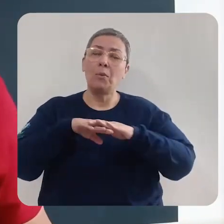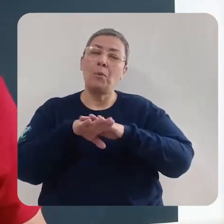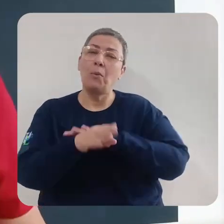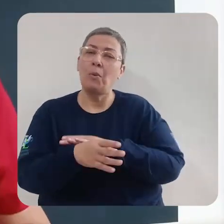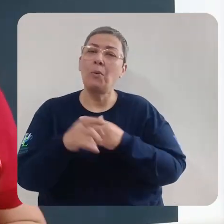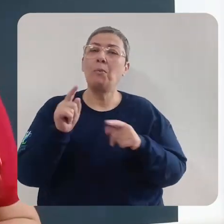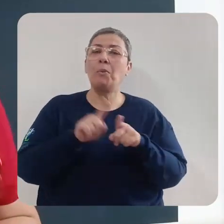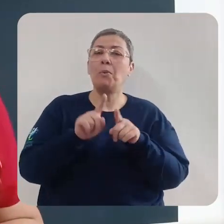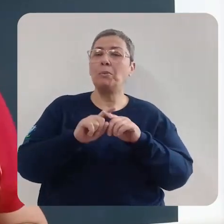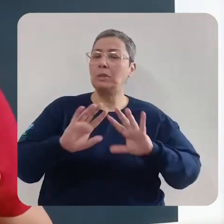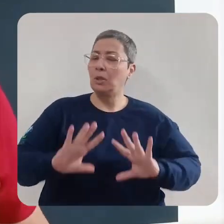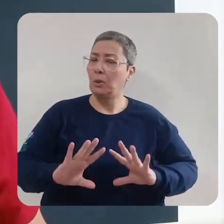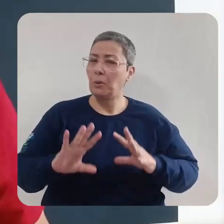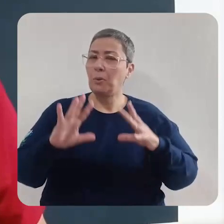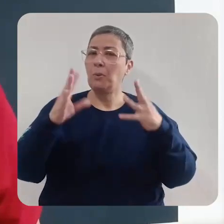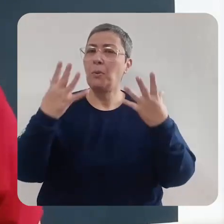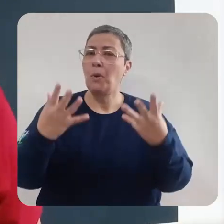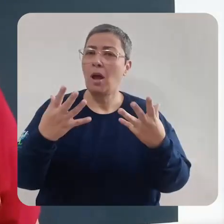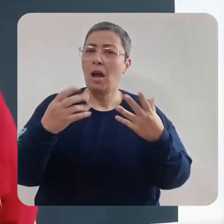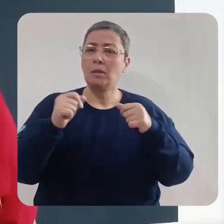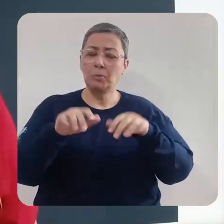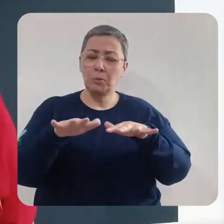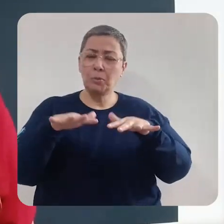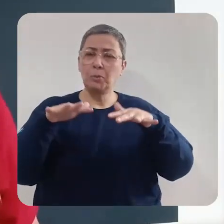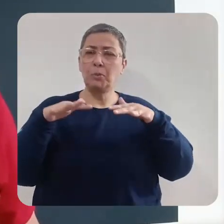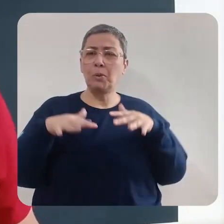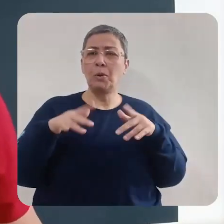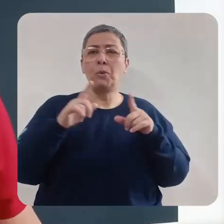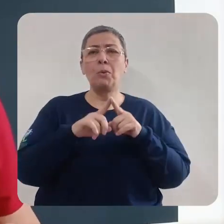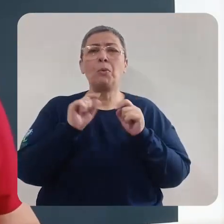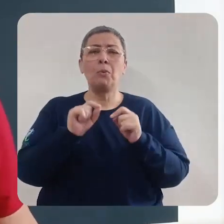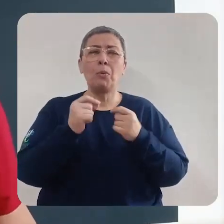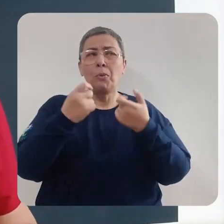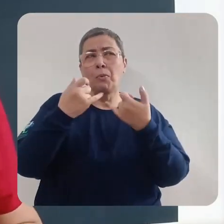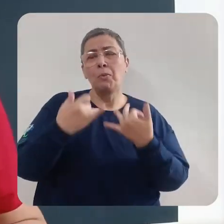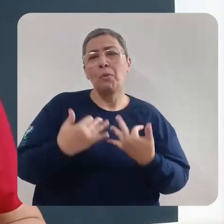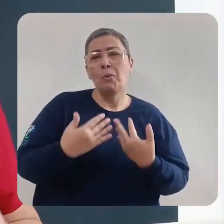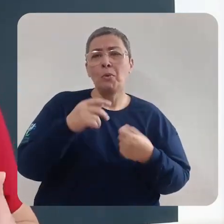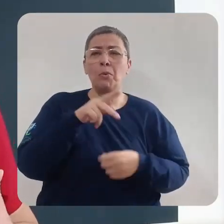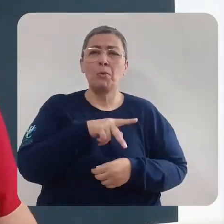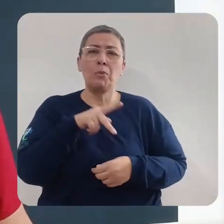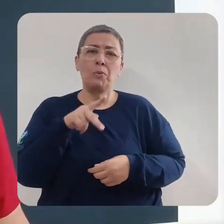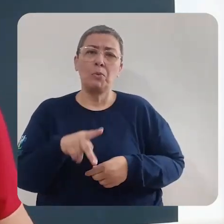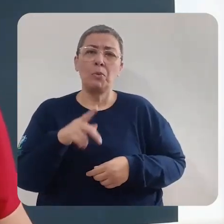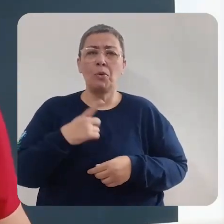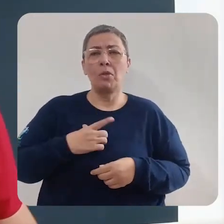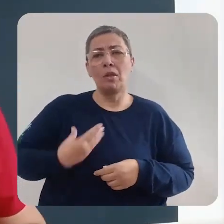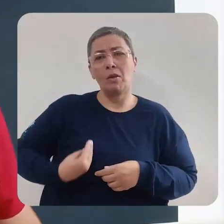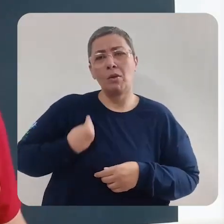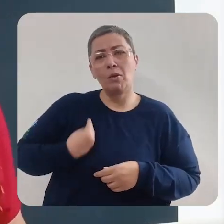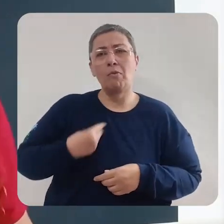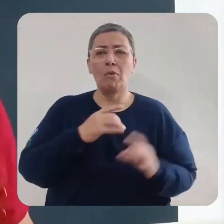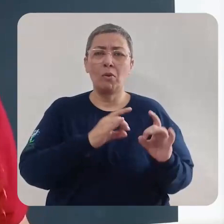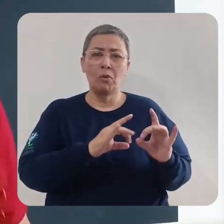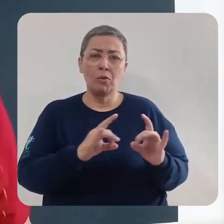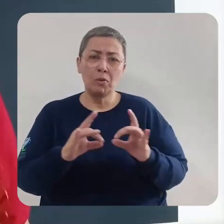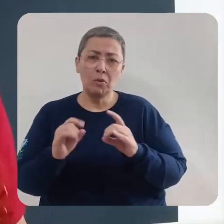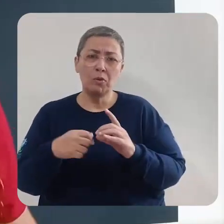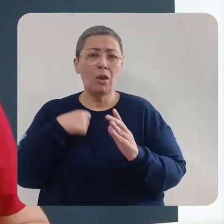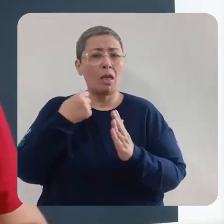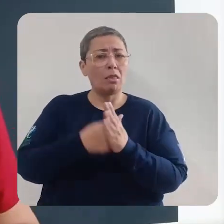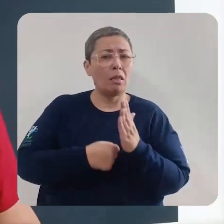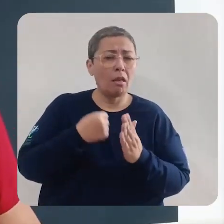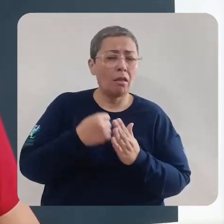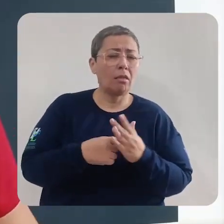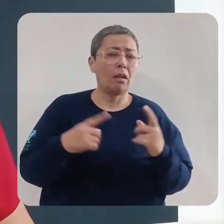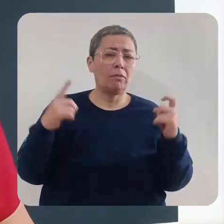um costume de fazer uma celebração cerimonial para dizer sobre os professores que estão todos os dias